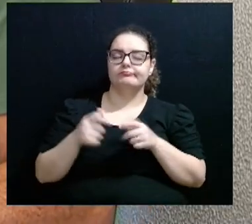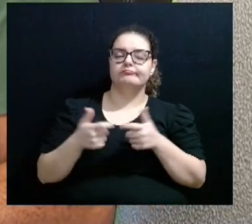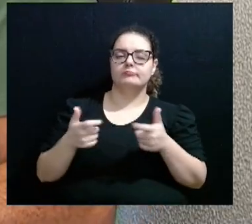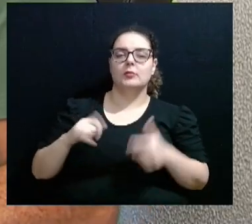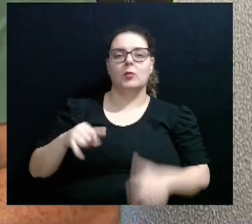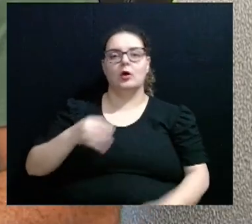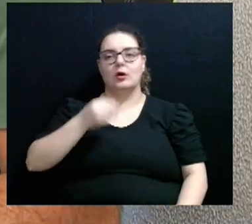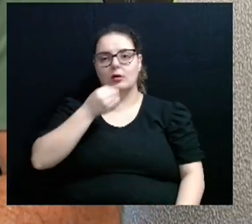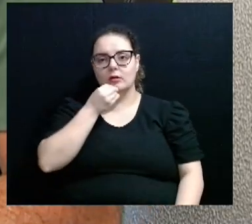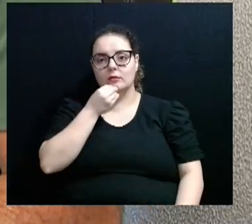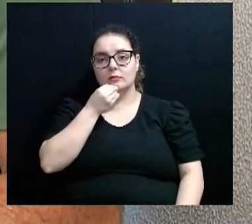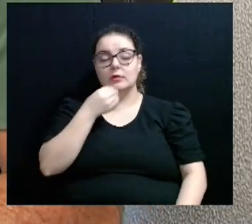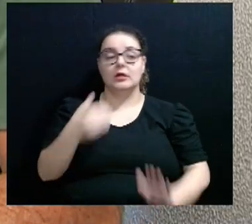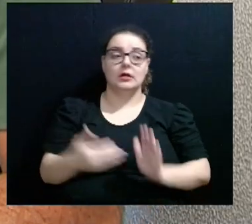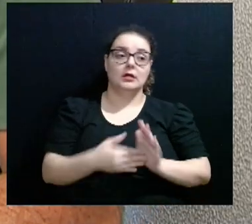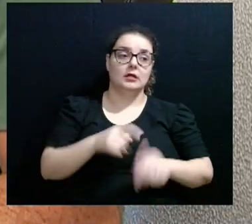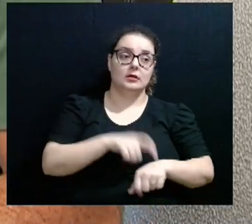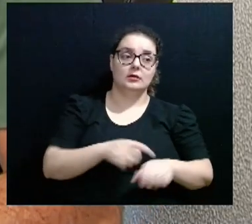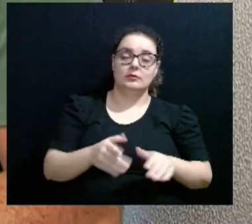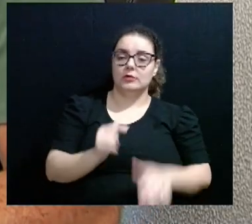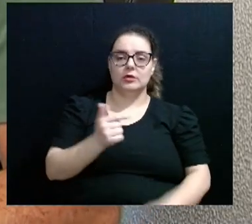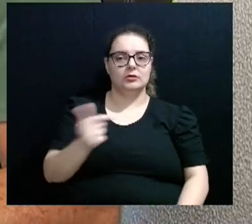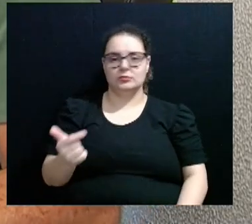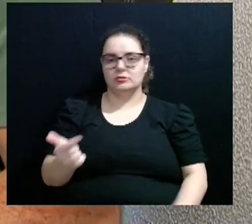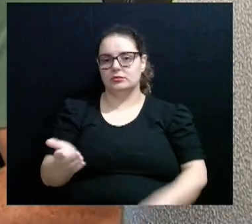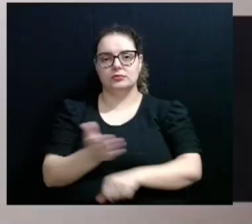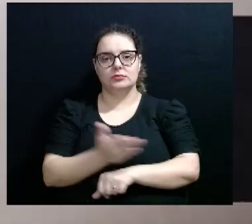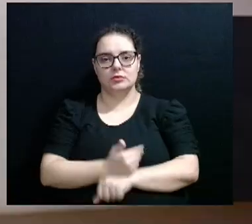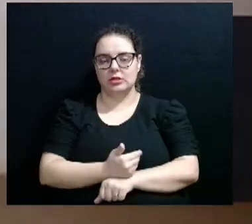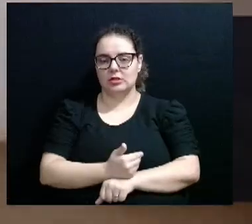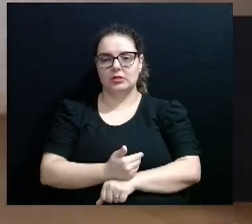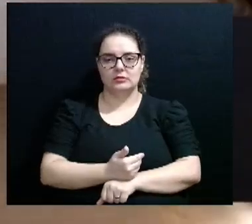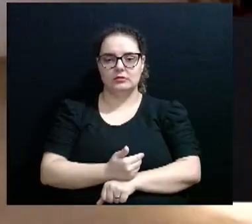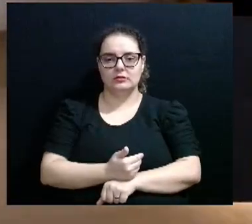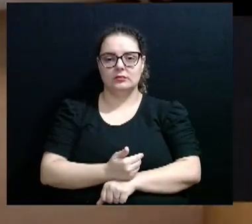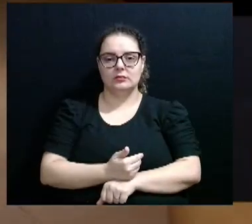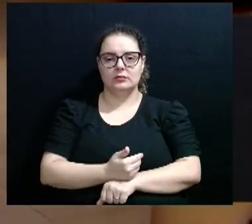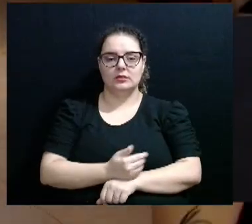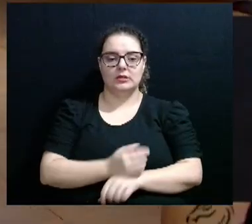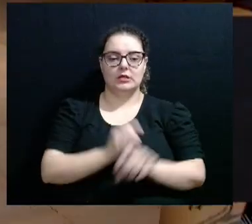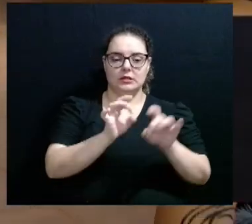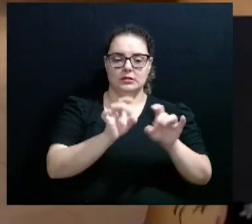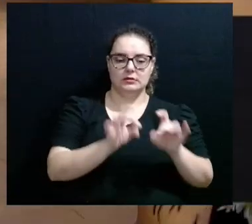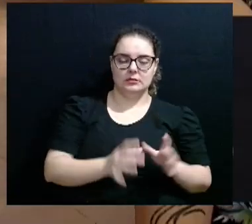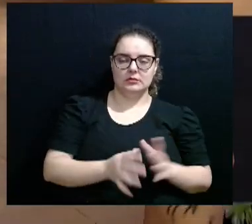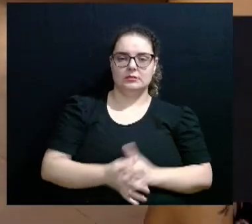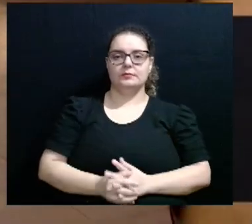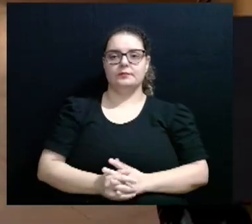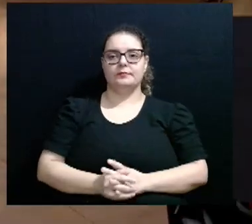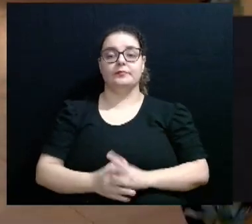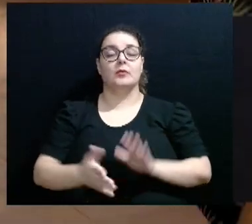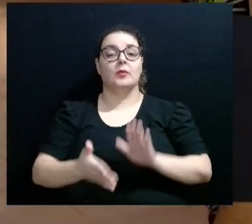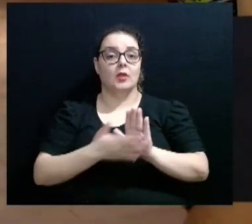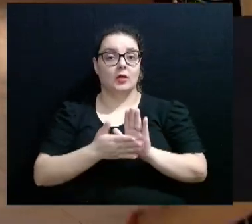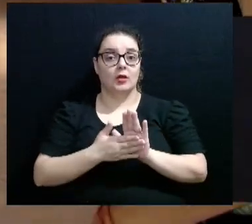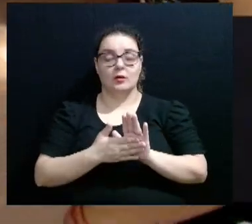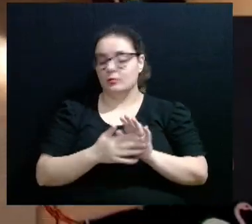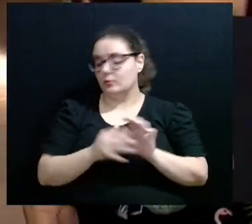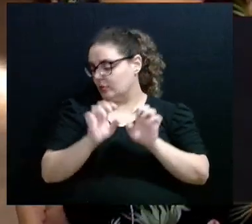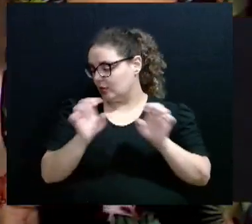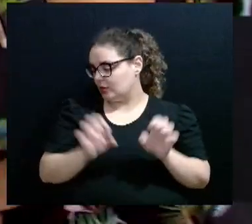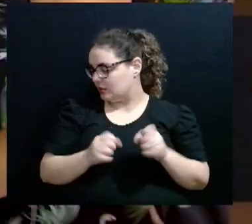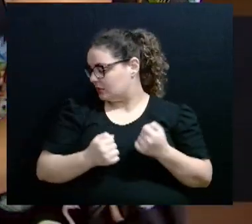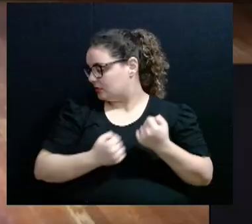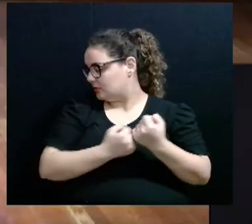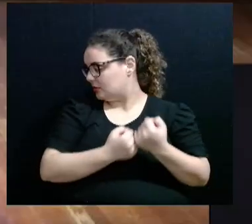então ele não tinha, né, a especificidade. A proposta prevê uma estrutura de apoio que contempla o aprimoramento